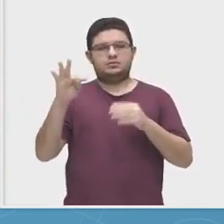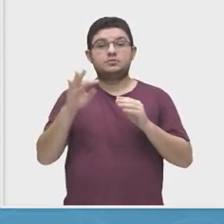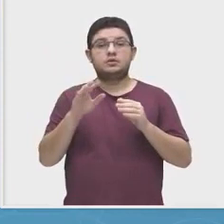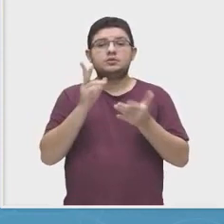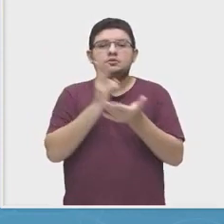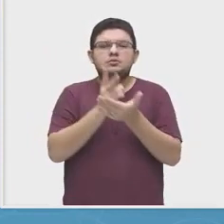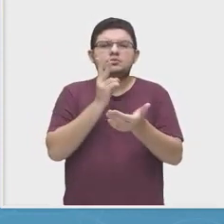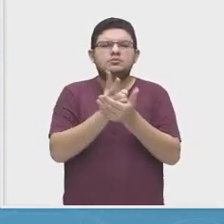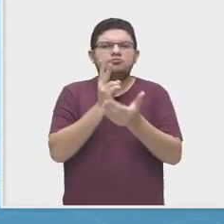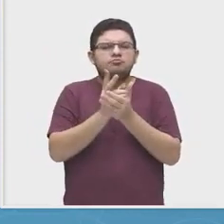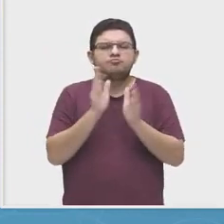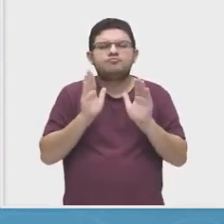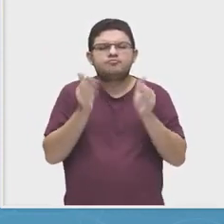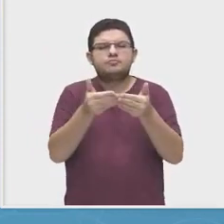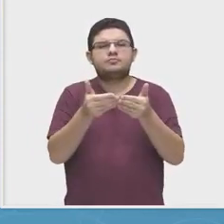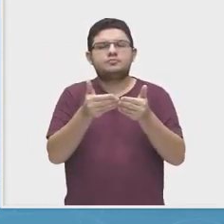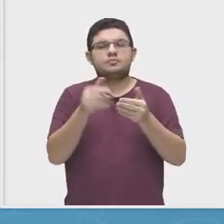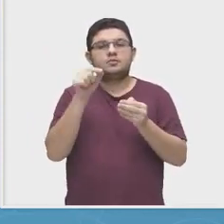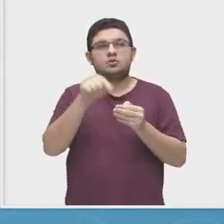num lugar que tem